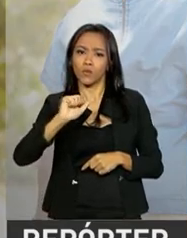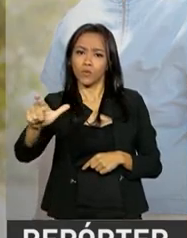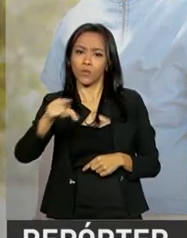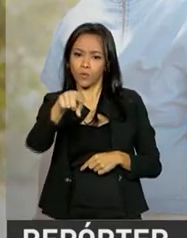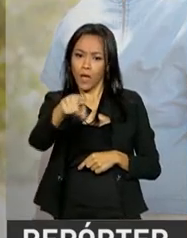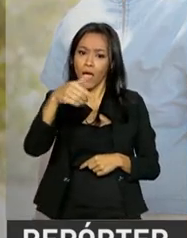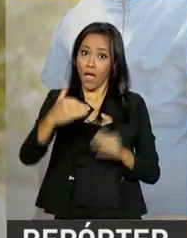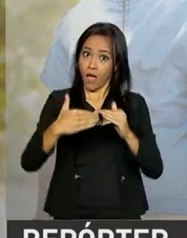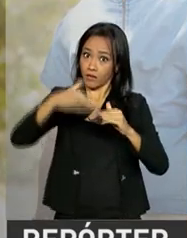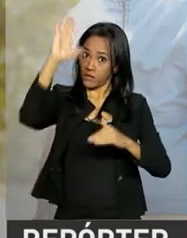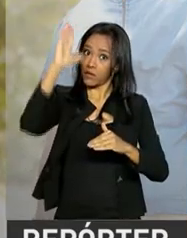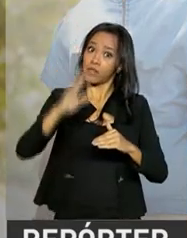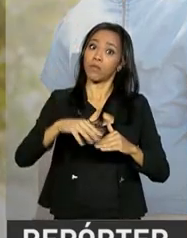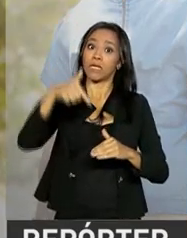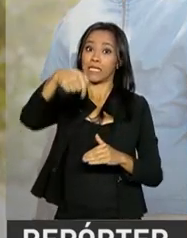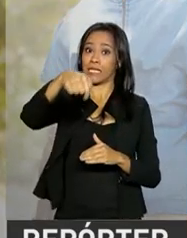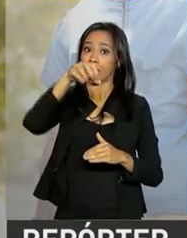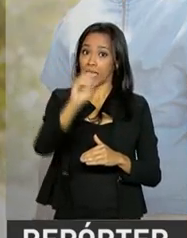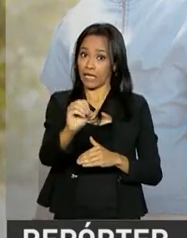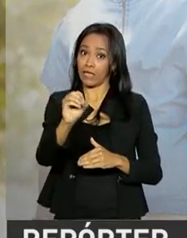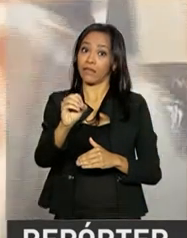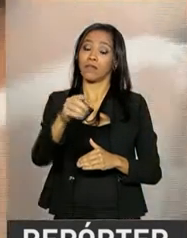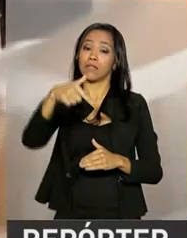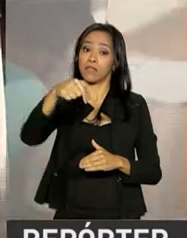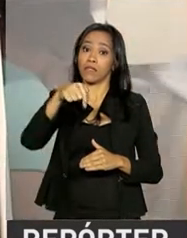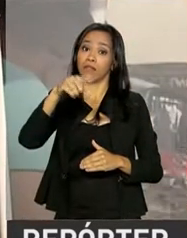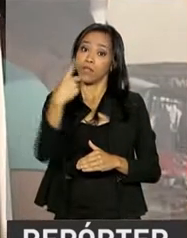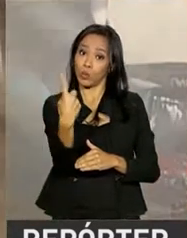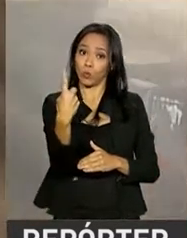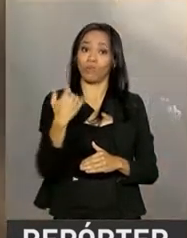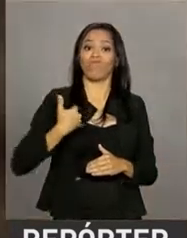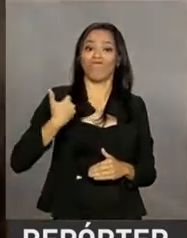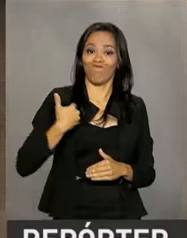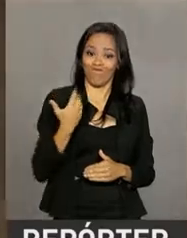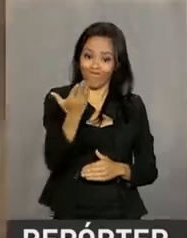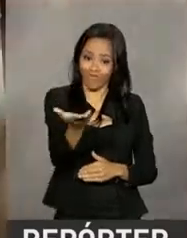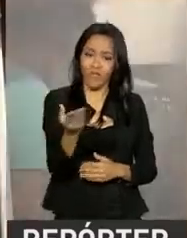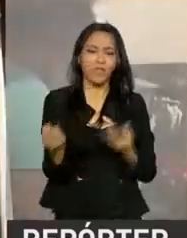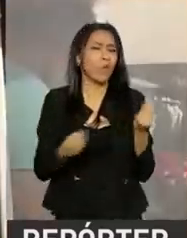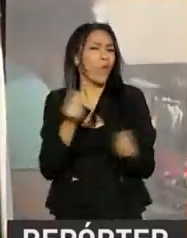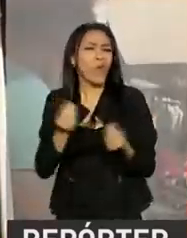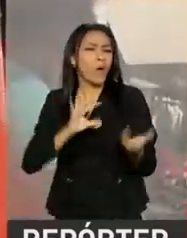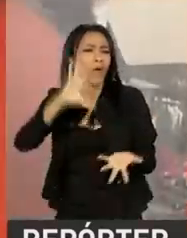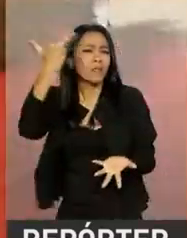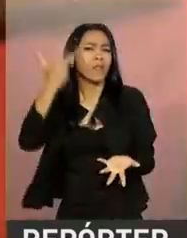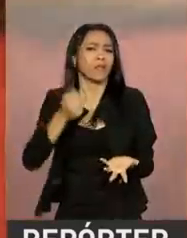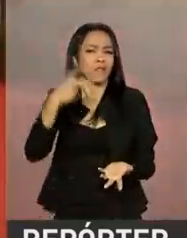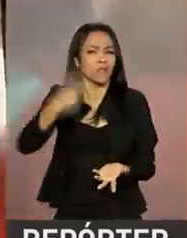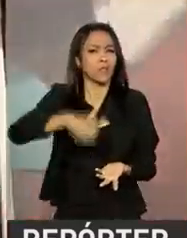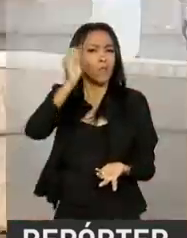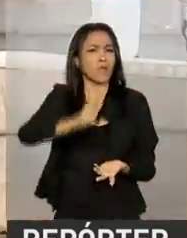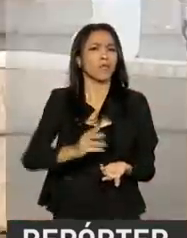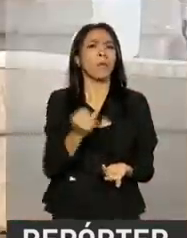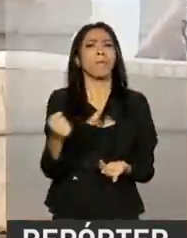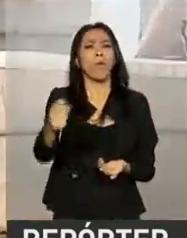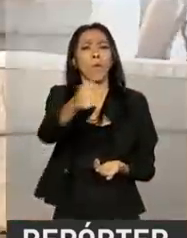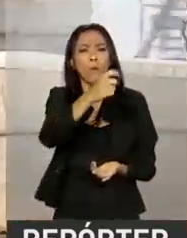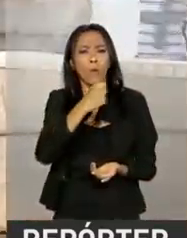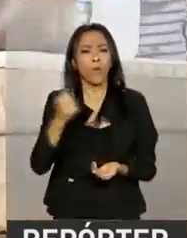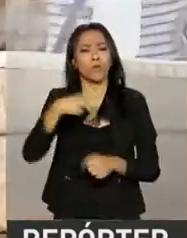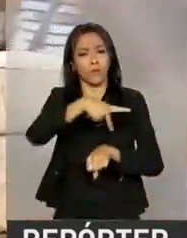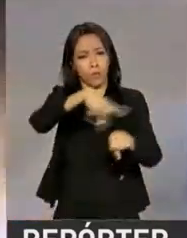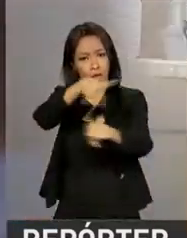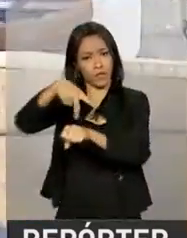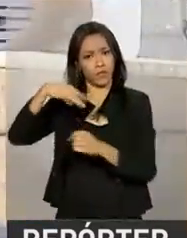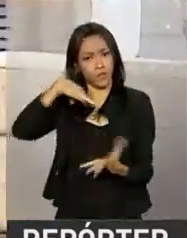superior aos 71 anos. Mas como isso acontece? O Brasil é um dos poucos países do mundo em